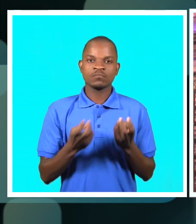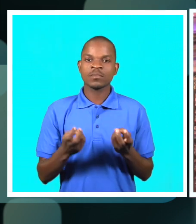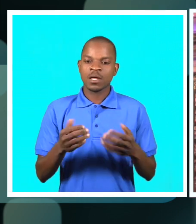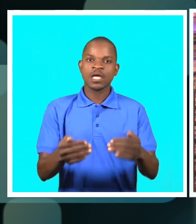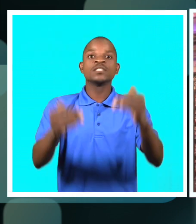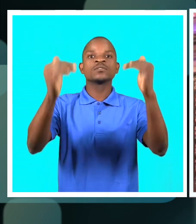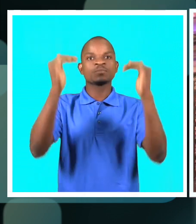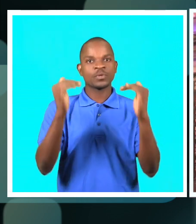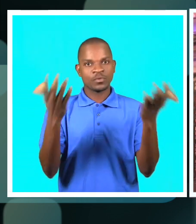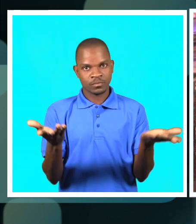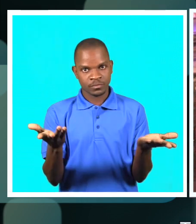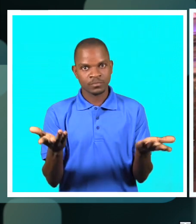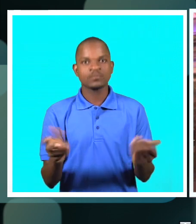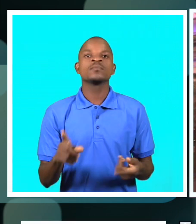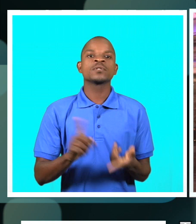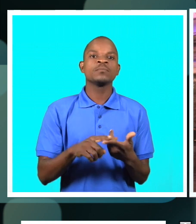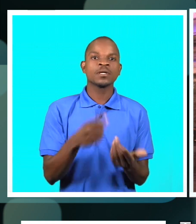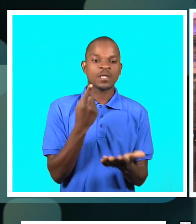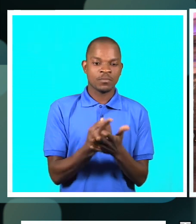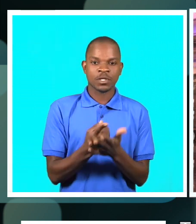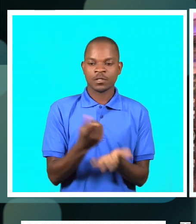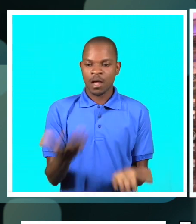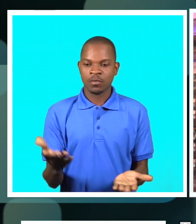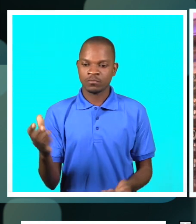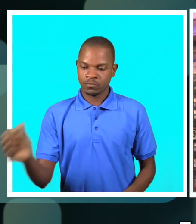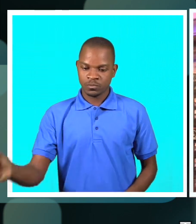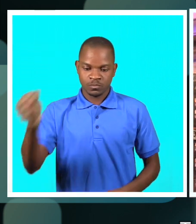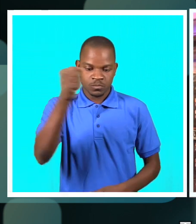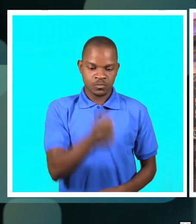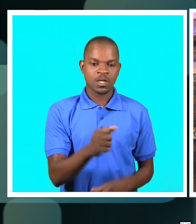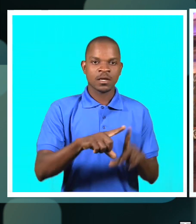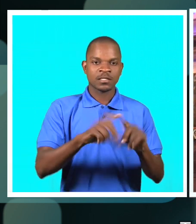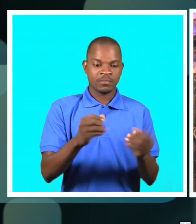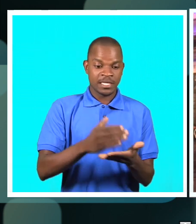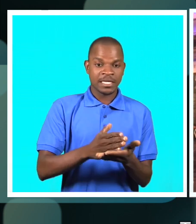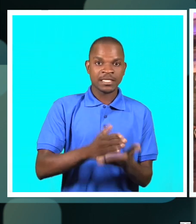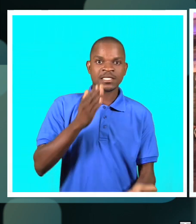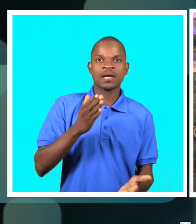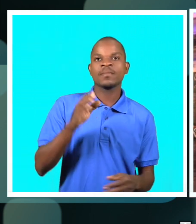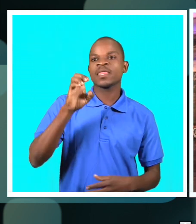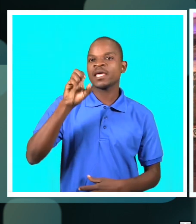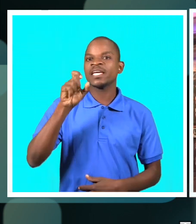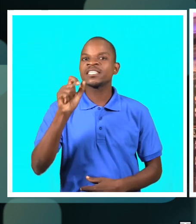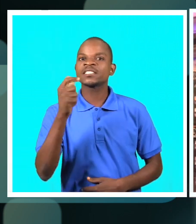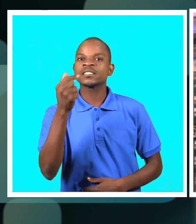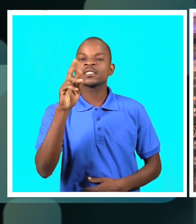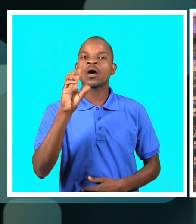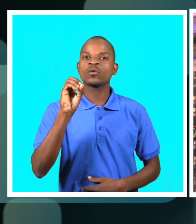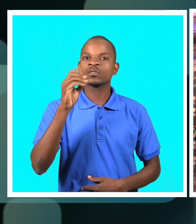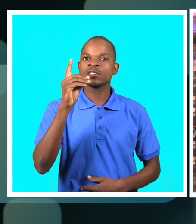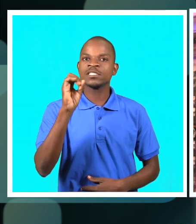estudantes de nível superior. Então, temos agora que submetê-la a um exame extraordinário,